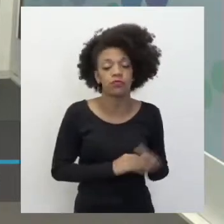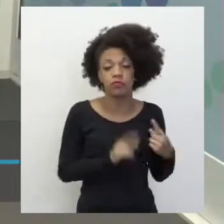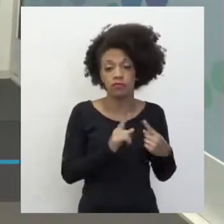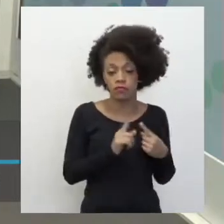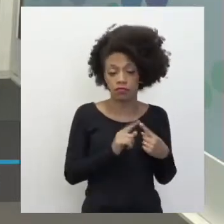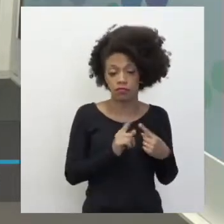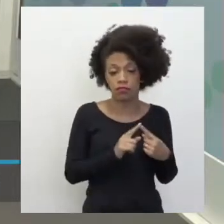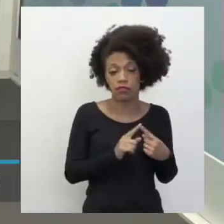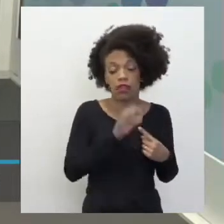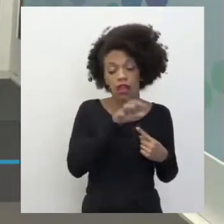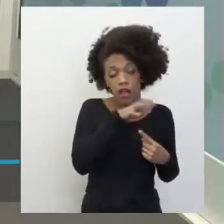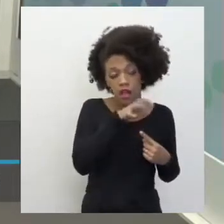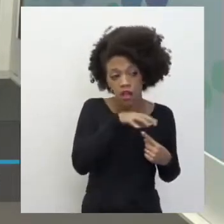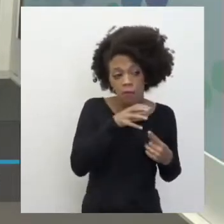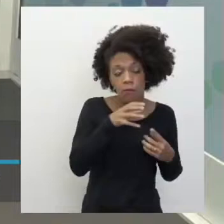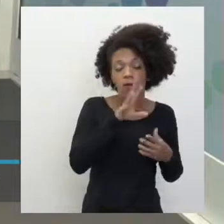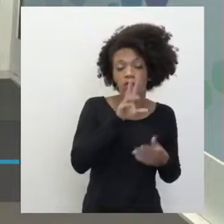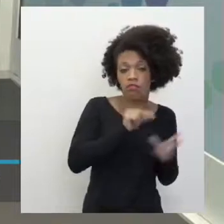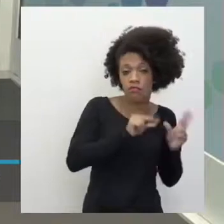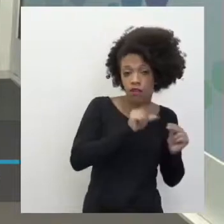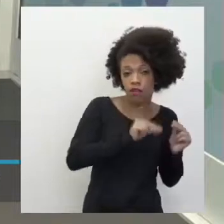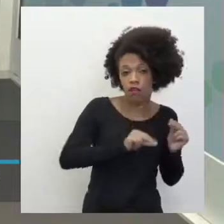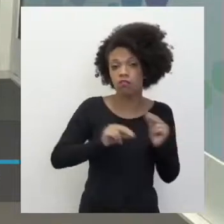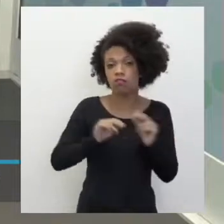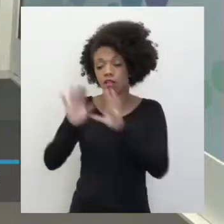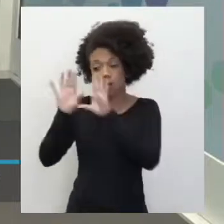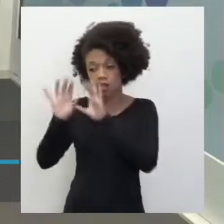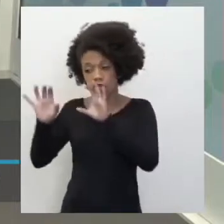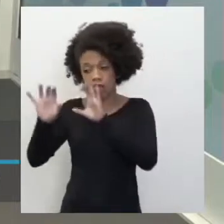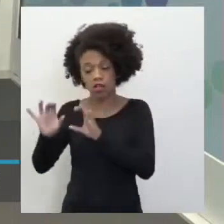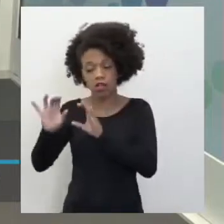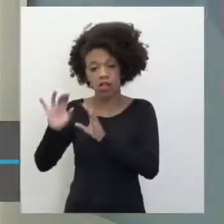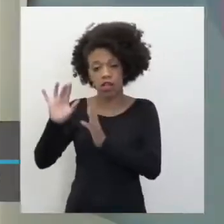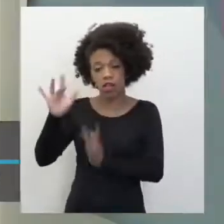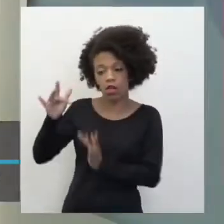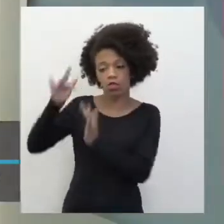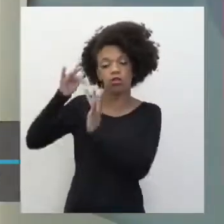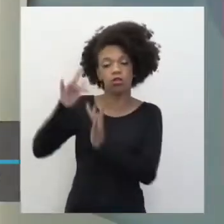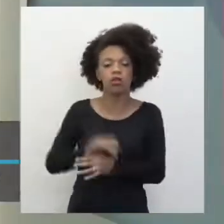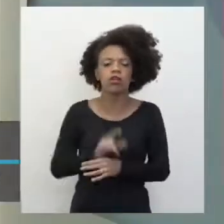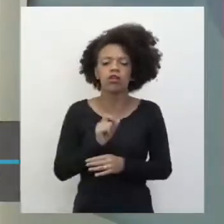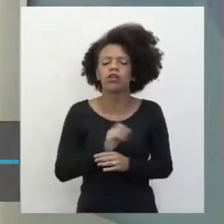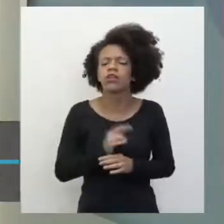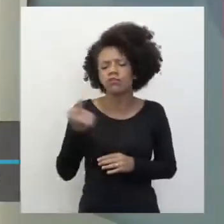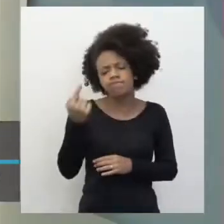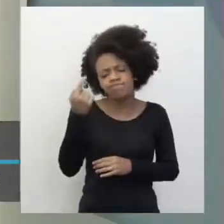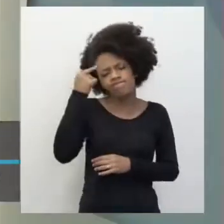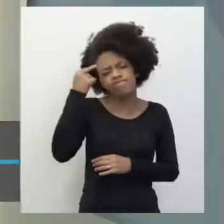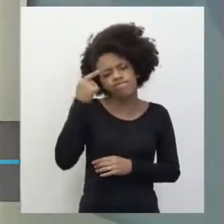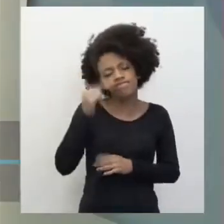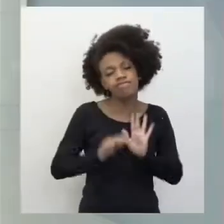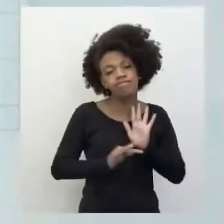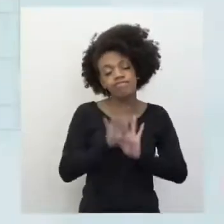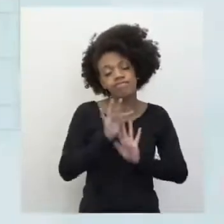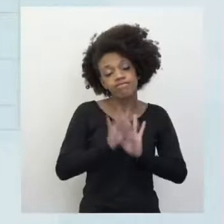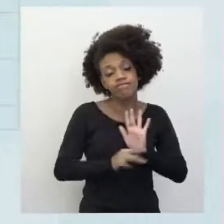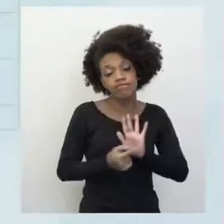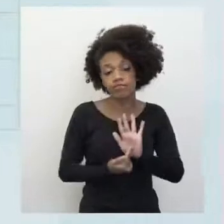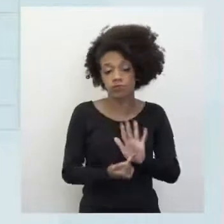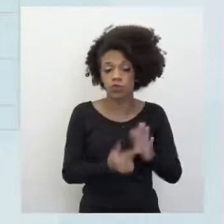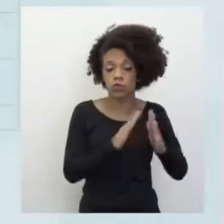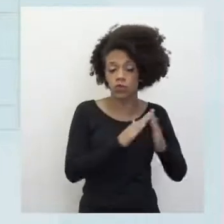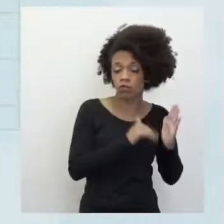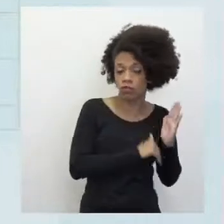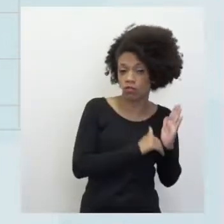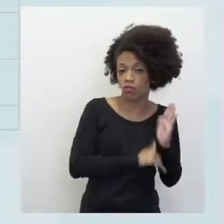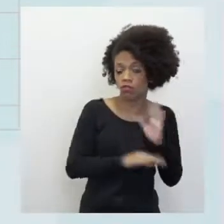objetos falam, e conto 2, pessoas tocam o céu. Isso. E que reflexão o texto traz? Os segredos da nossa casa e o céu